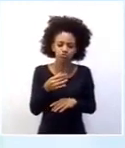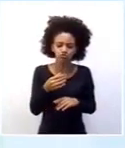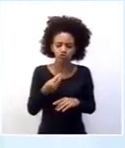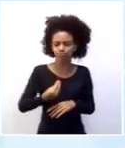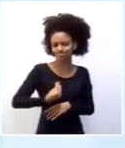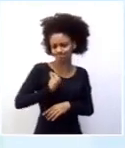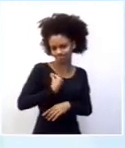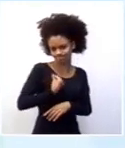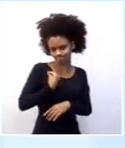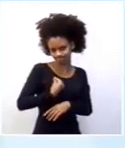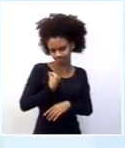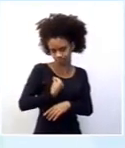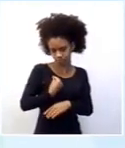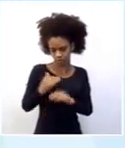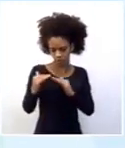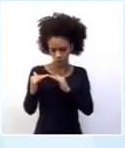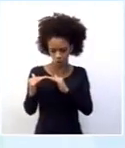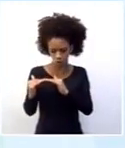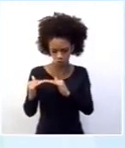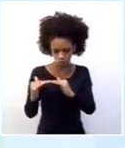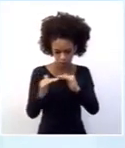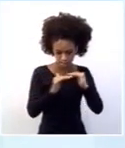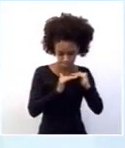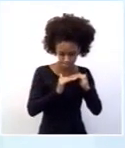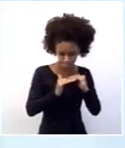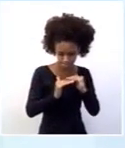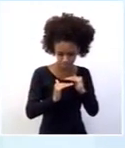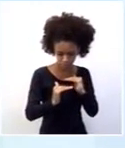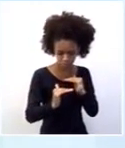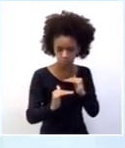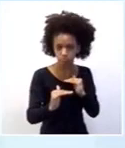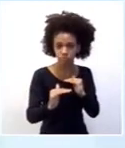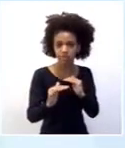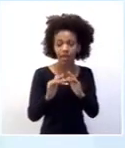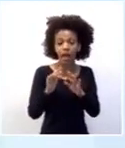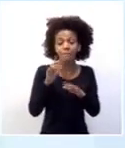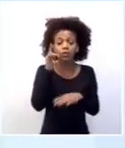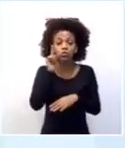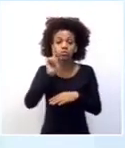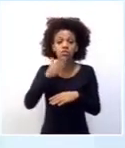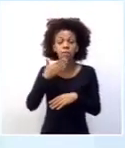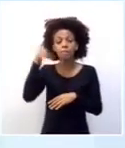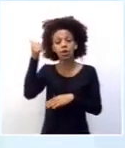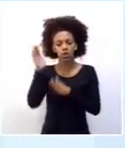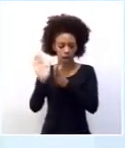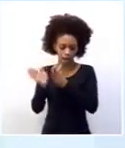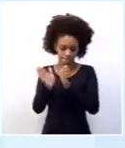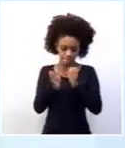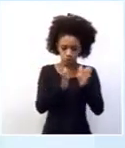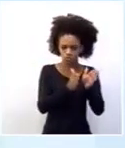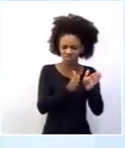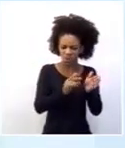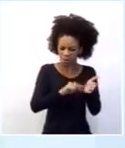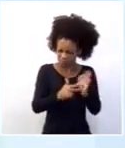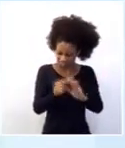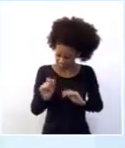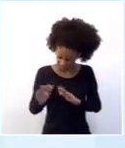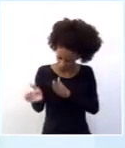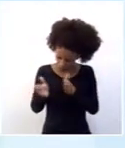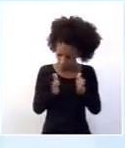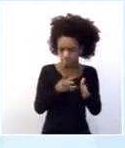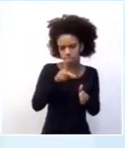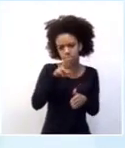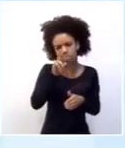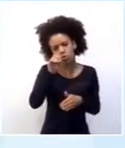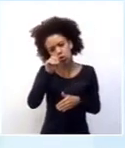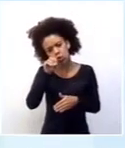vão se estruturar de uma forma para conseguir o quê? Melhorar a produção deles. Que produção que é essa? Basicamente, no primeiro